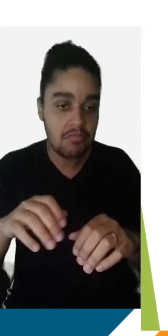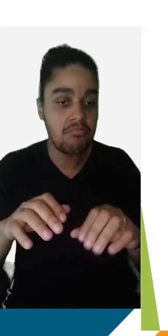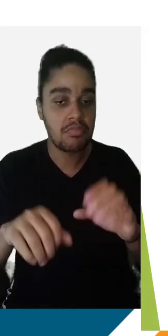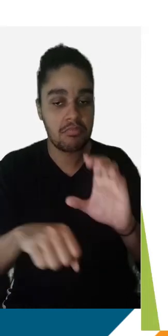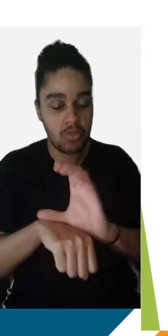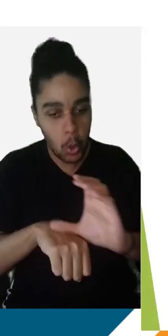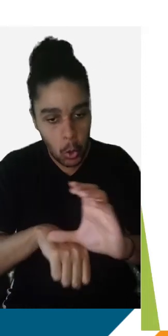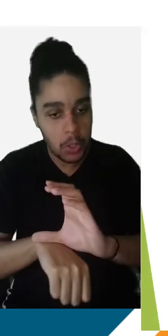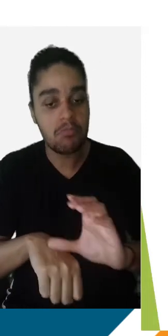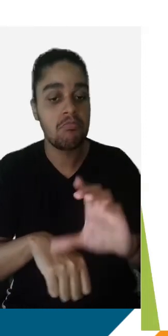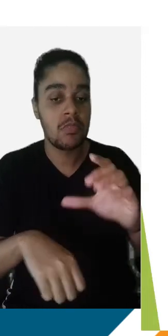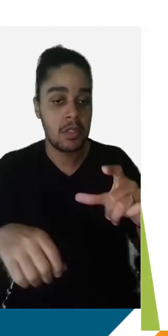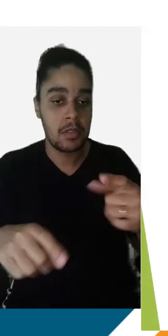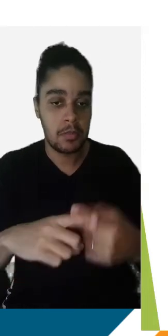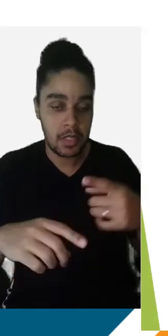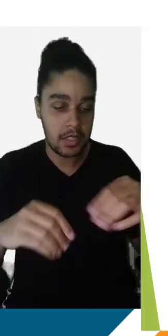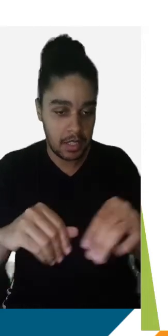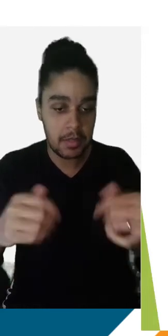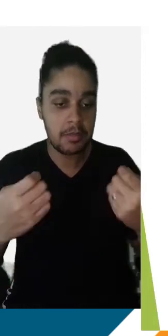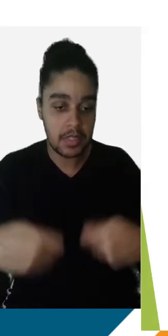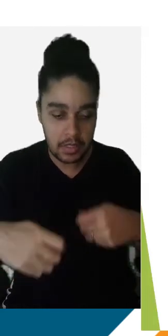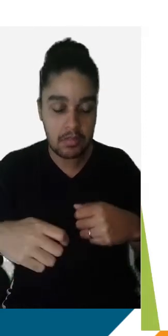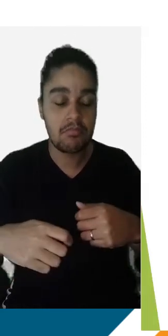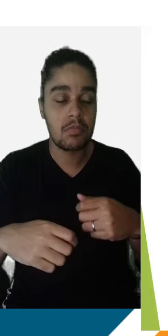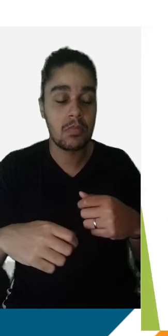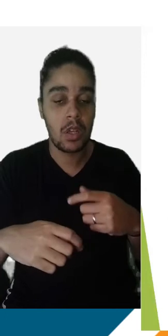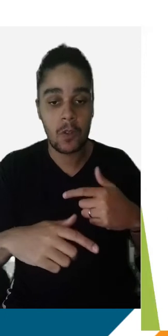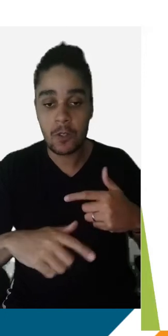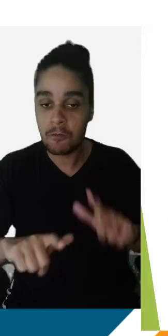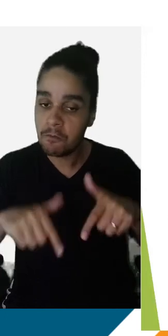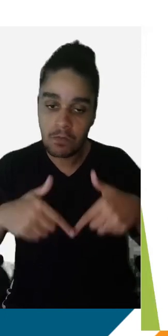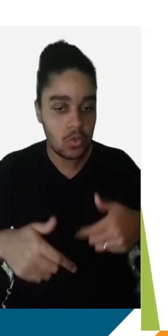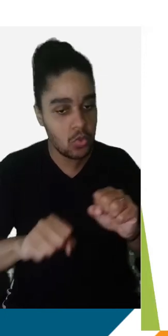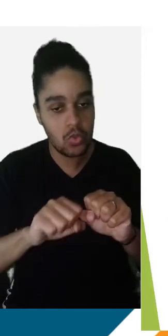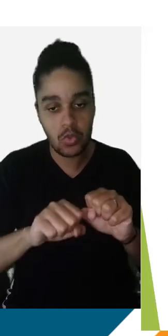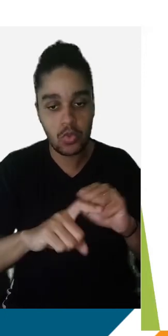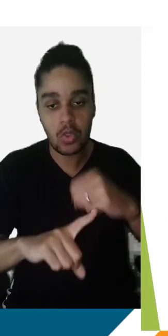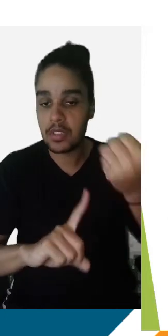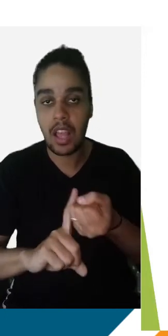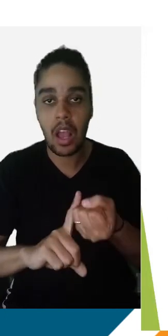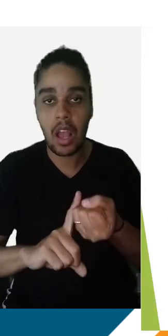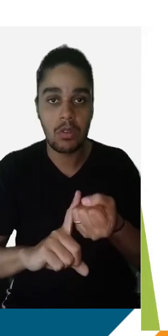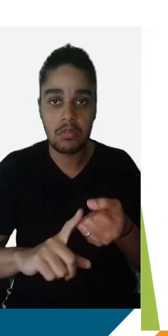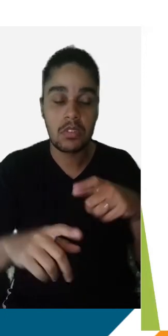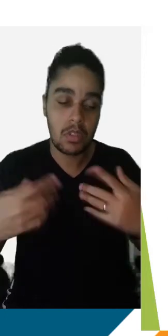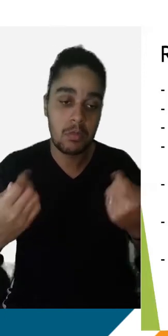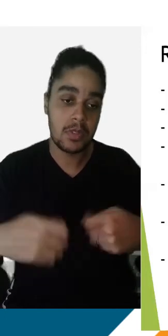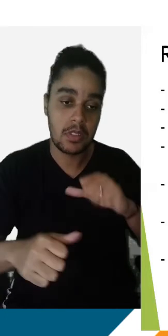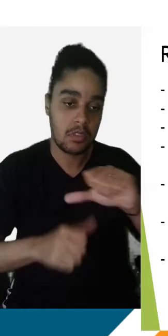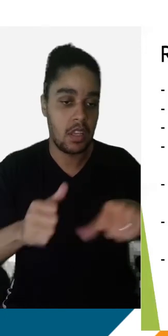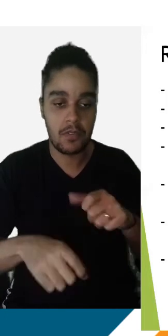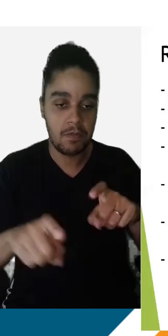qual as terras devem ter função social. Se não está tendo função social, deve ser destinada à reforma agrária beleza?